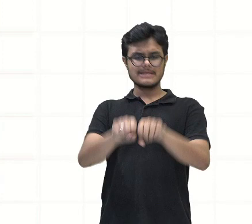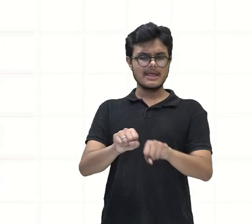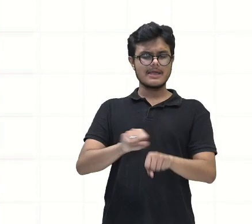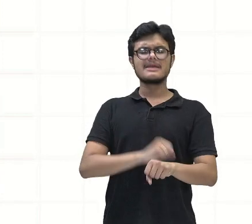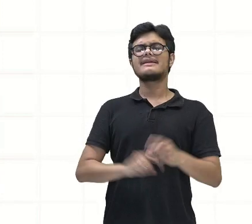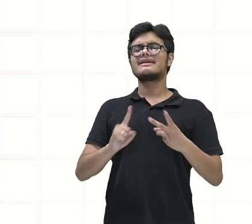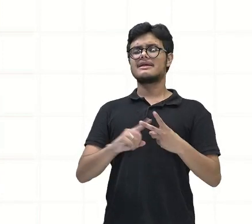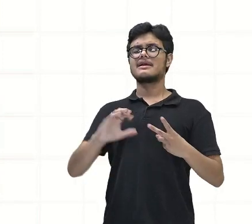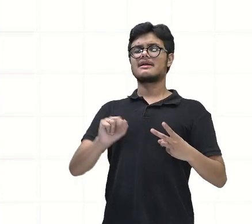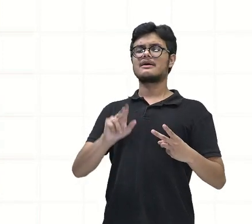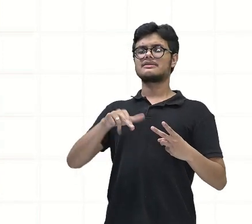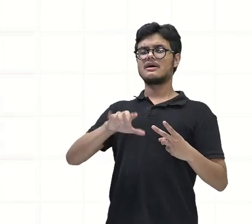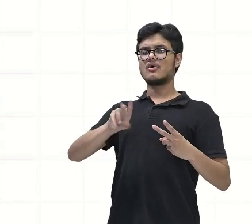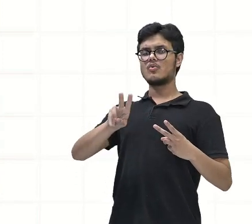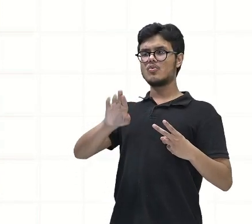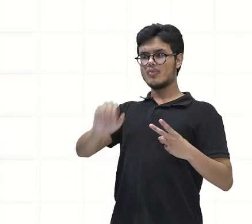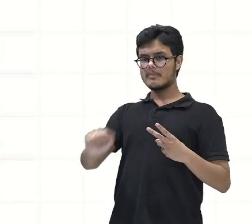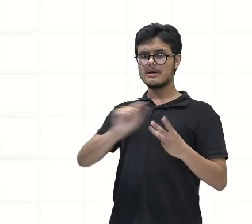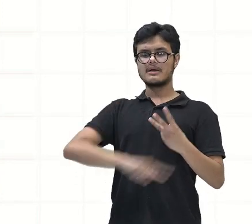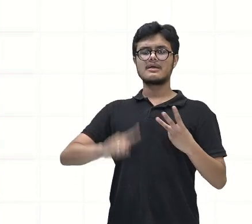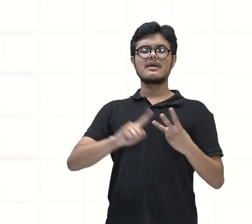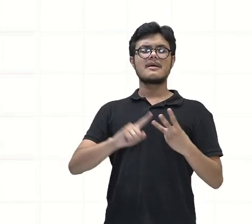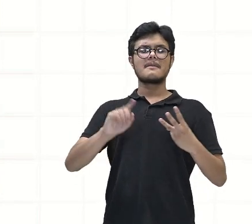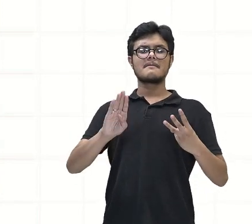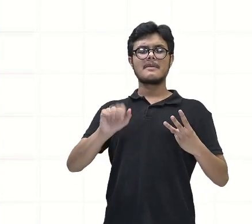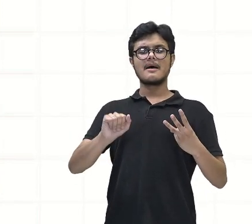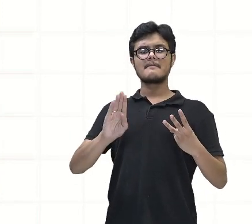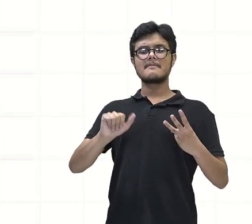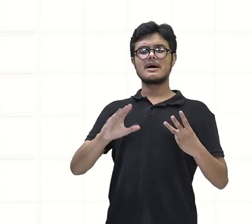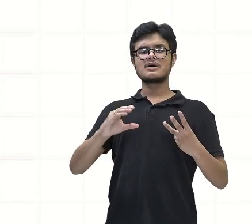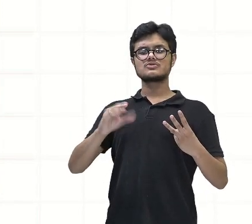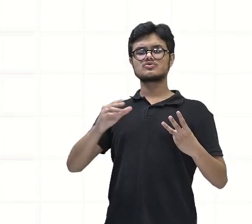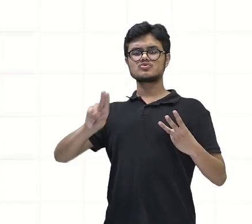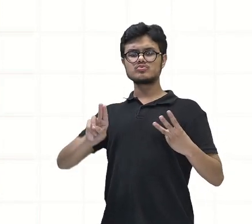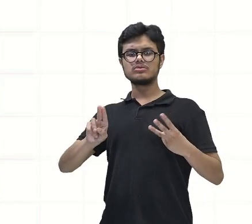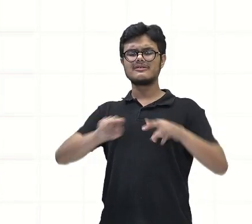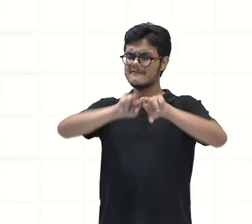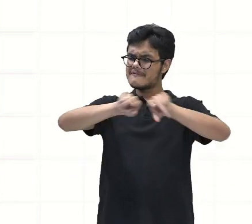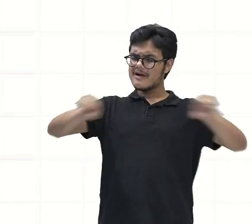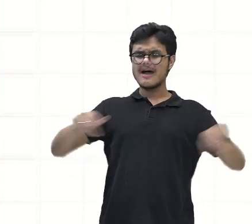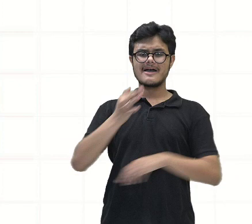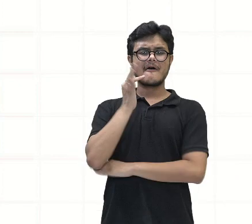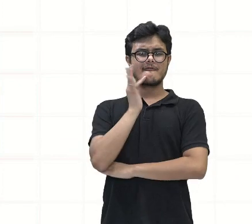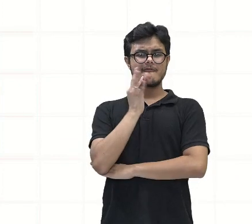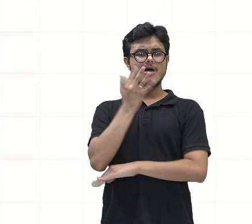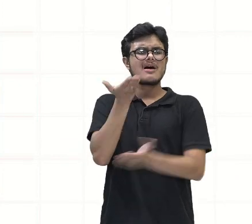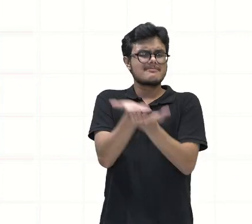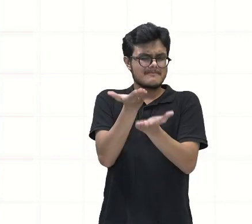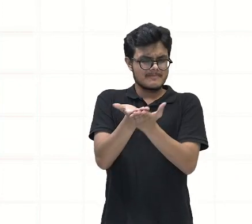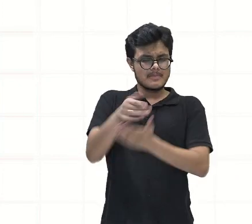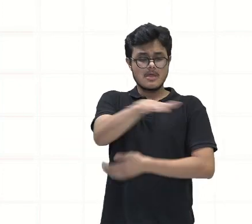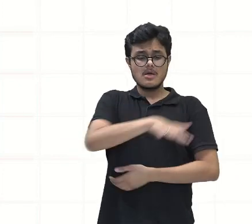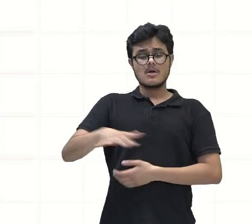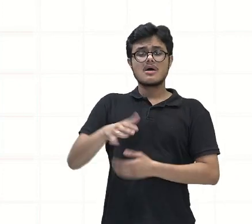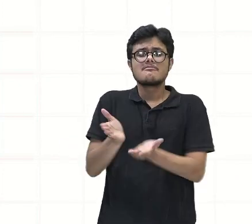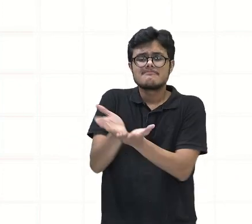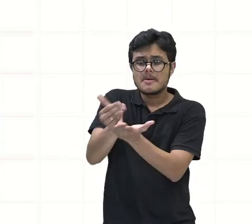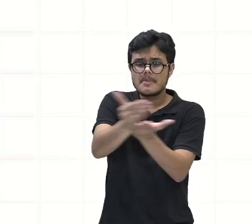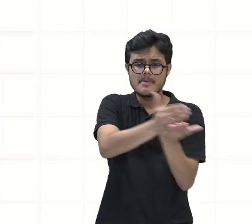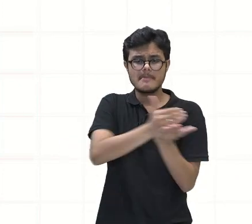a o Babaçu né e vários outros eh produtos do